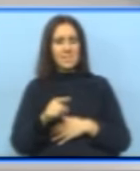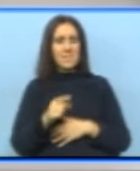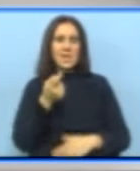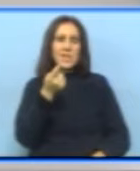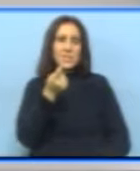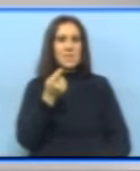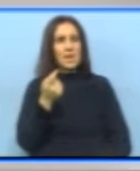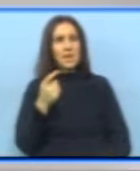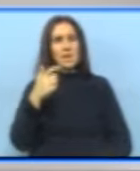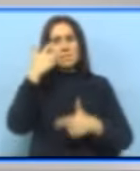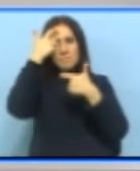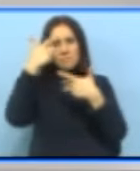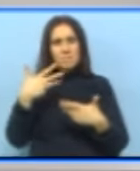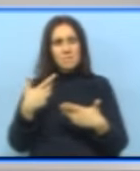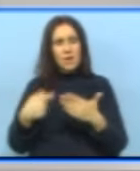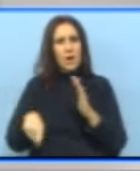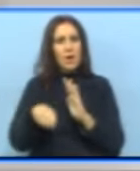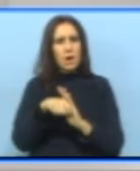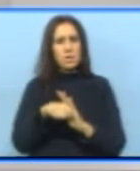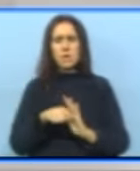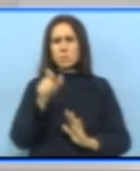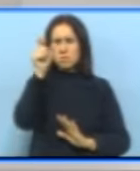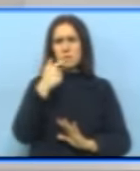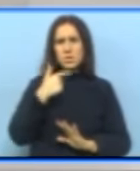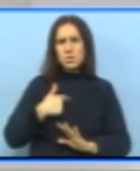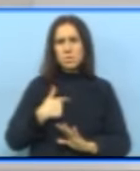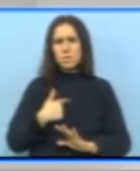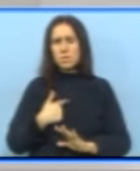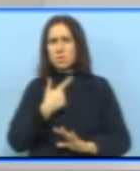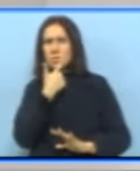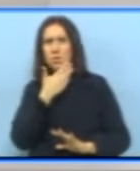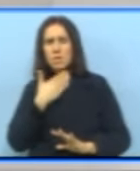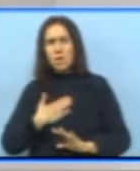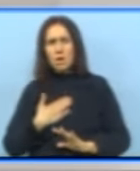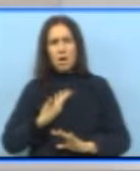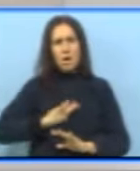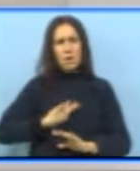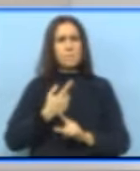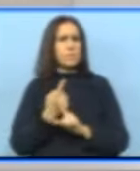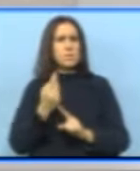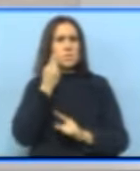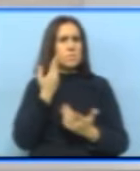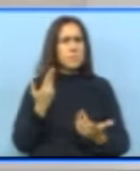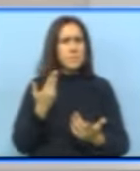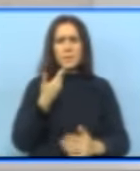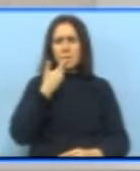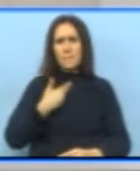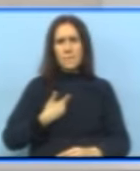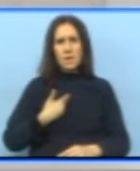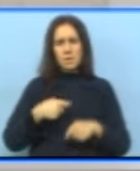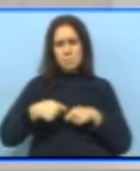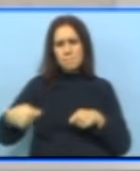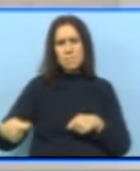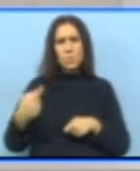pouco a provocar a surpresa, perceber, calma lá, o outro diz, mas estás-me a dar à esquerda, mas porquê e o quê? Eu pedi-te para vires comigo uma milha e tu